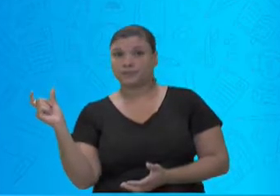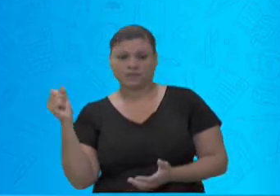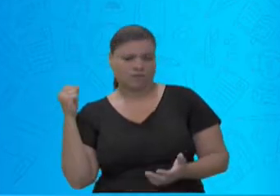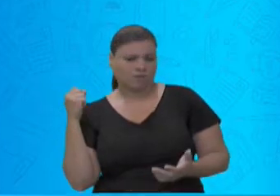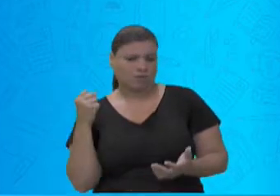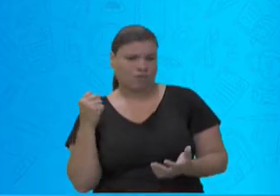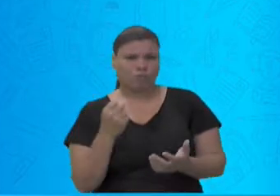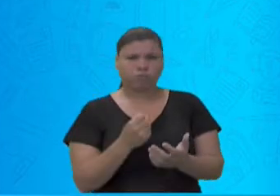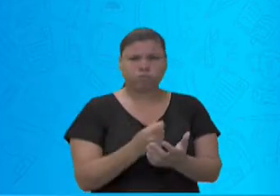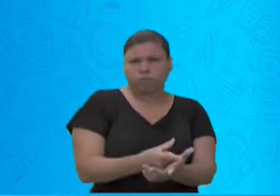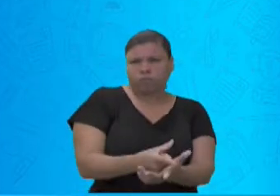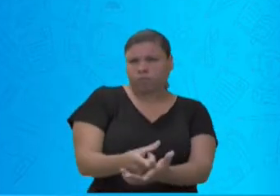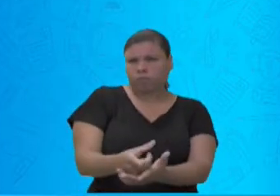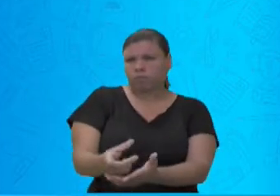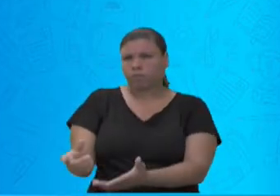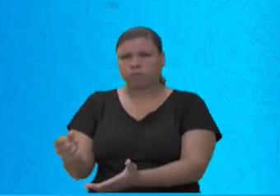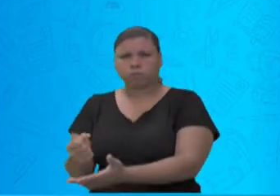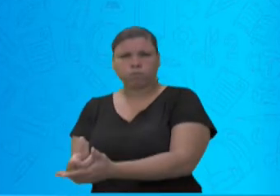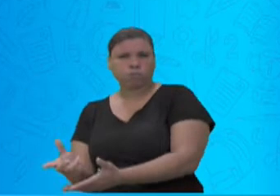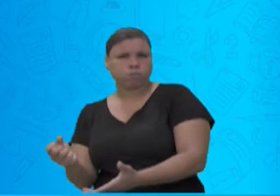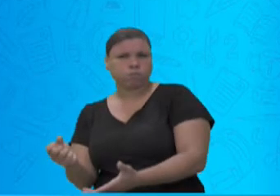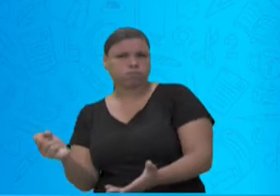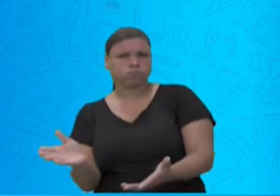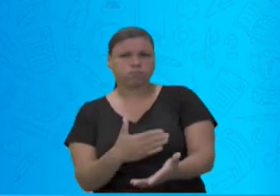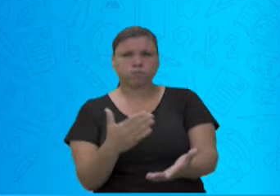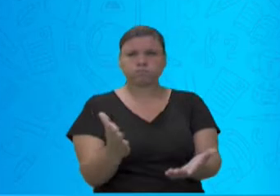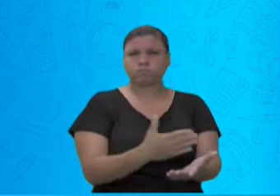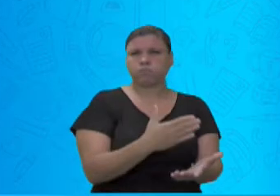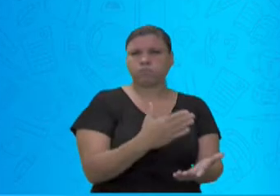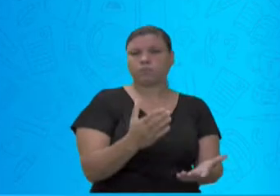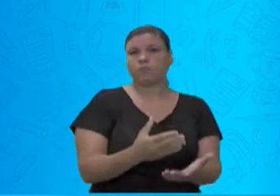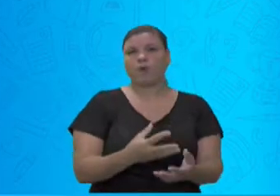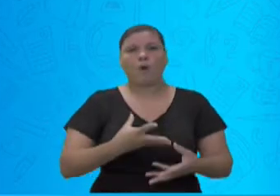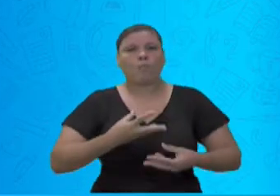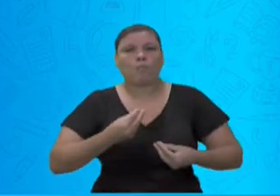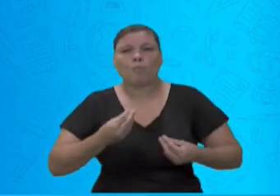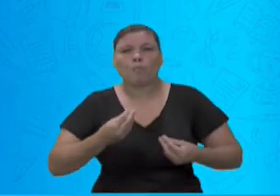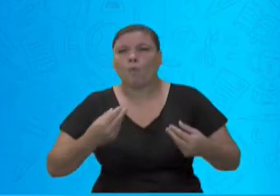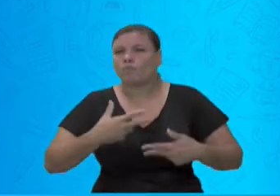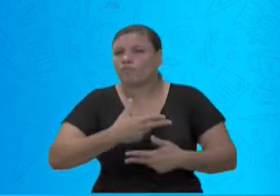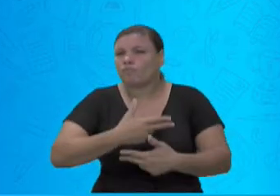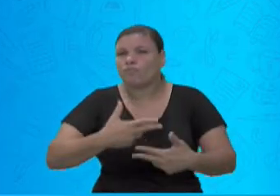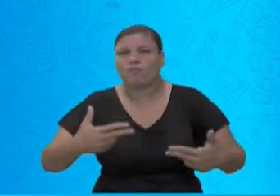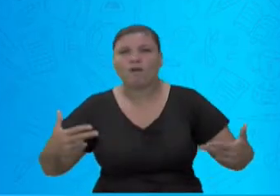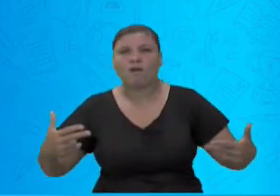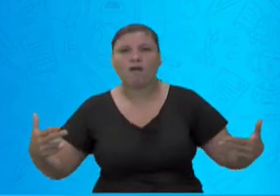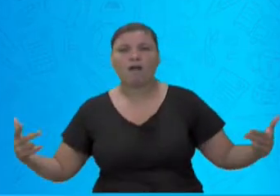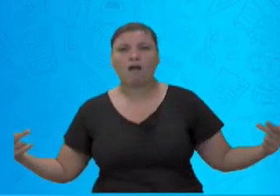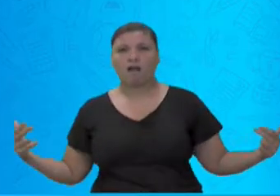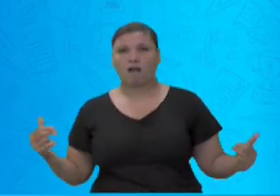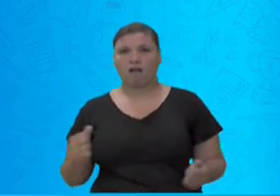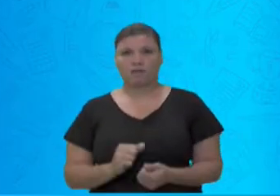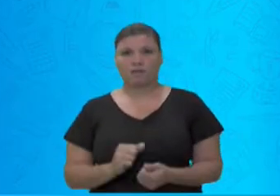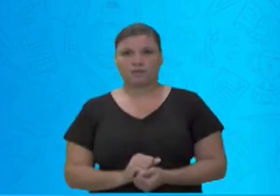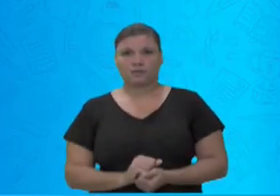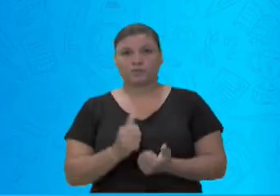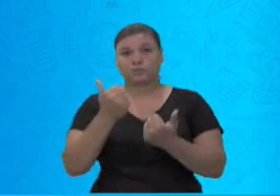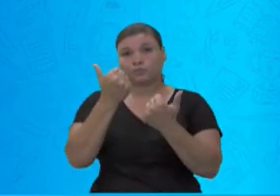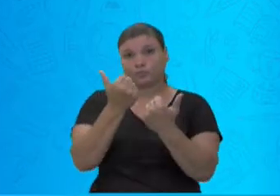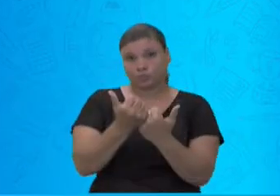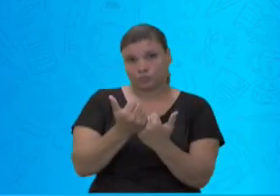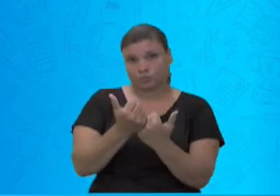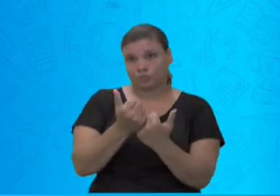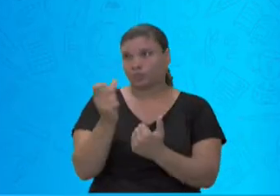dá certo? Sim, comprei muitos livros. Sim, a substituição ficou